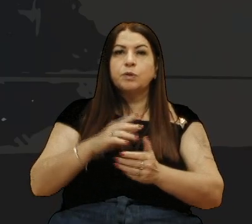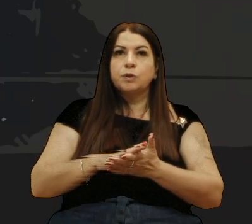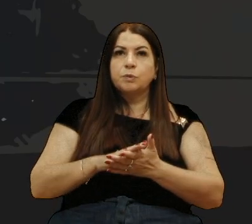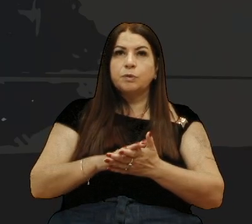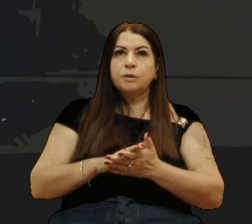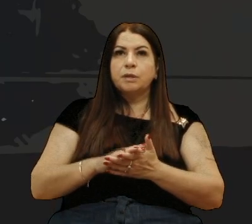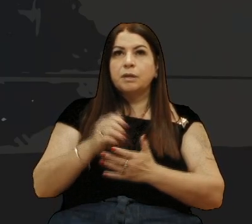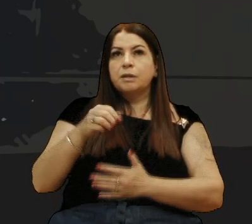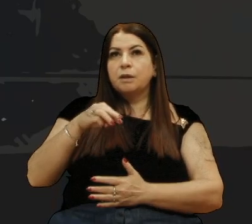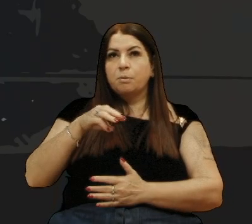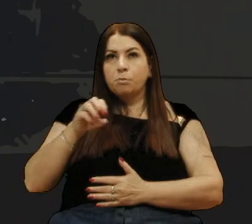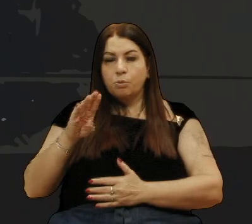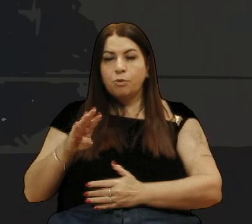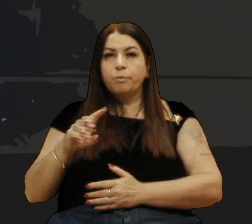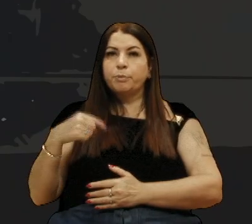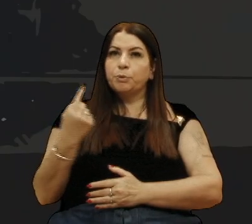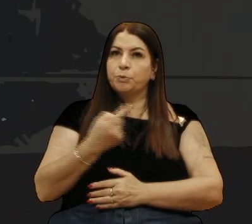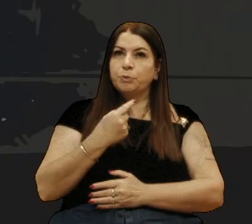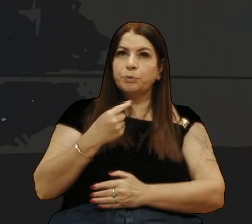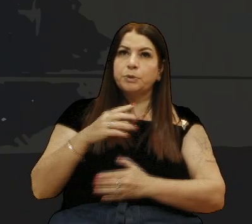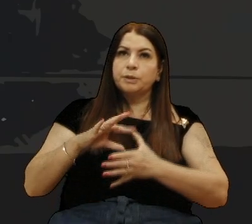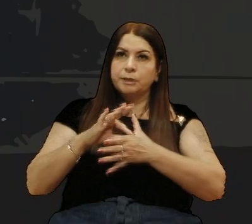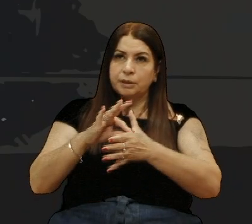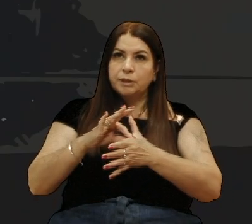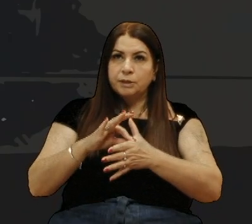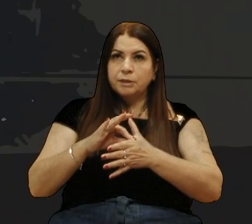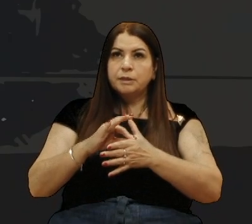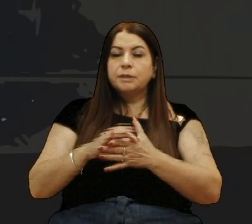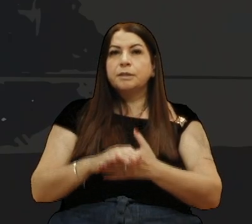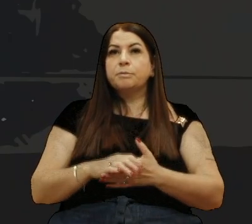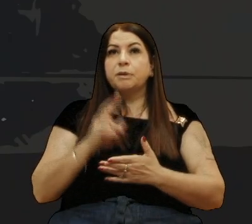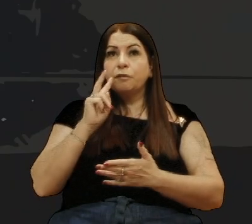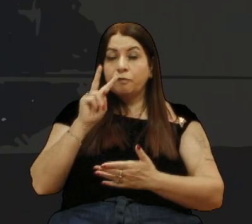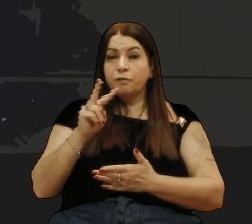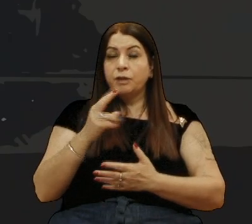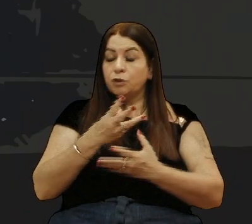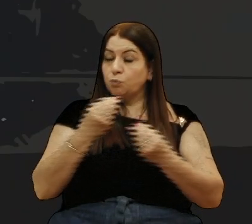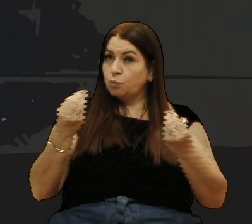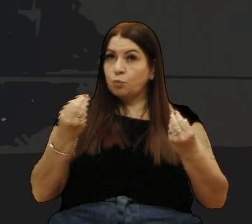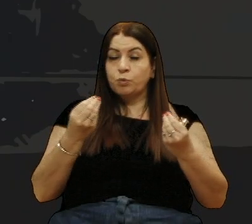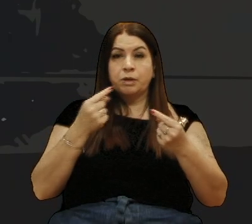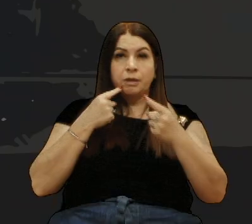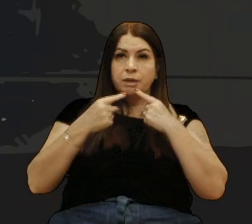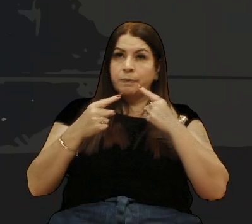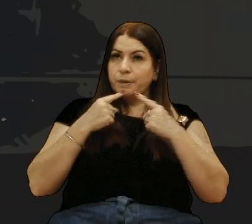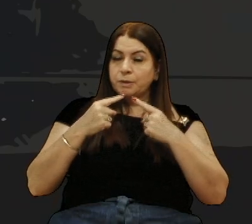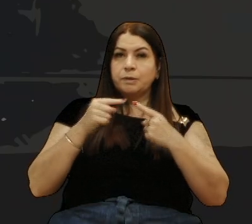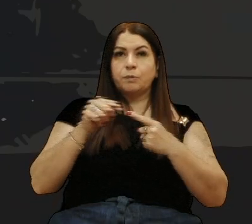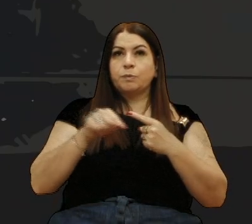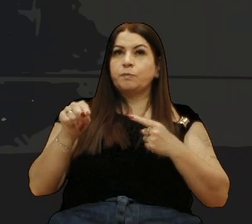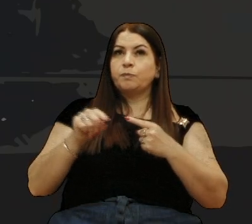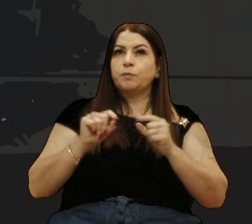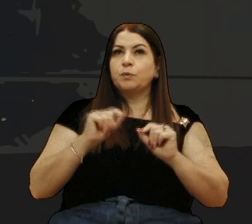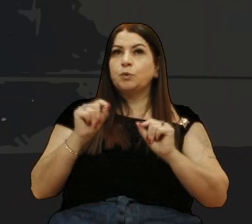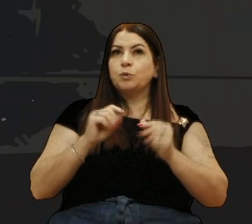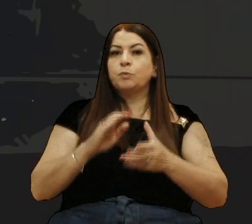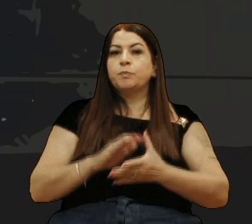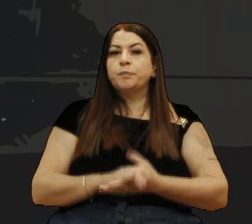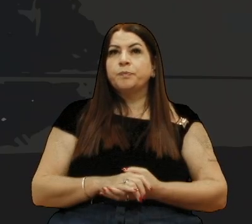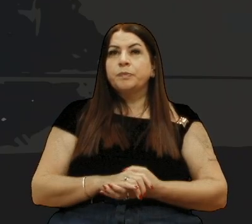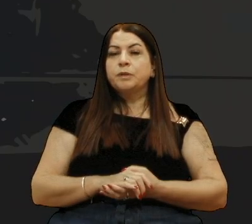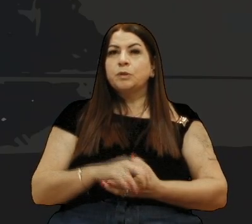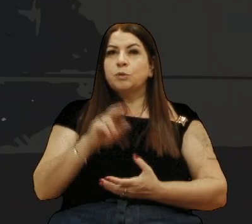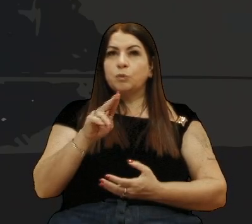da AMOB e demais lideranças para verificar. A gente tinha muita reclamação a respeito